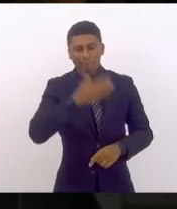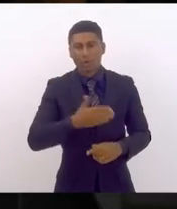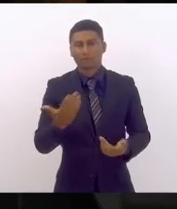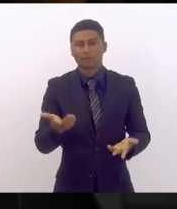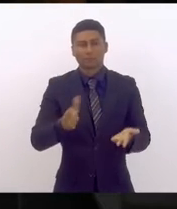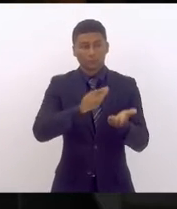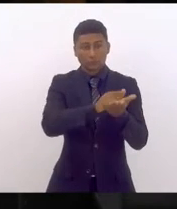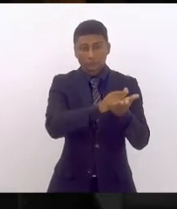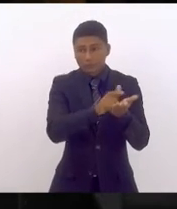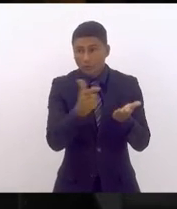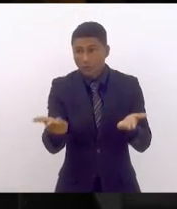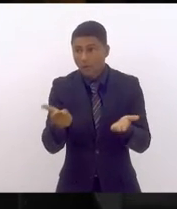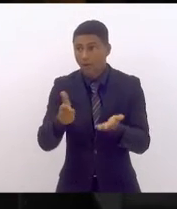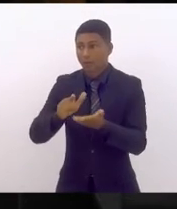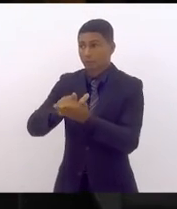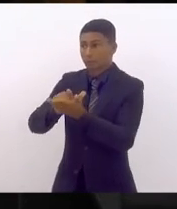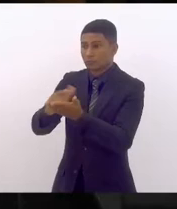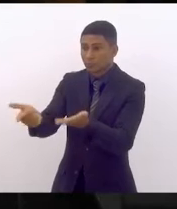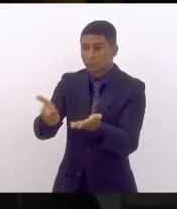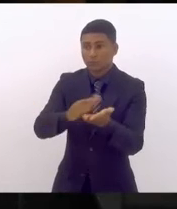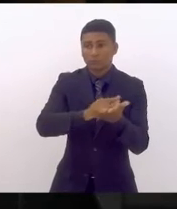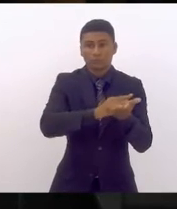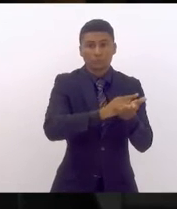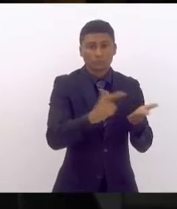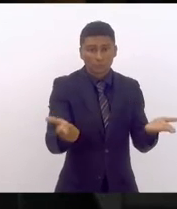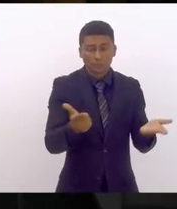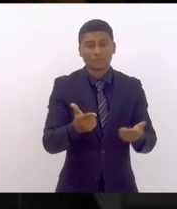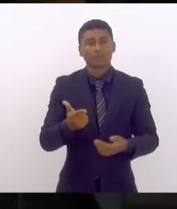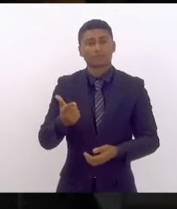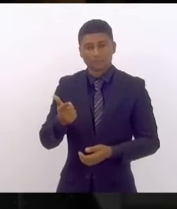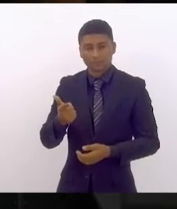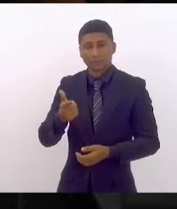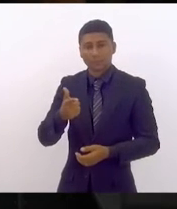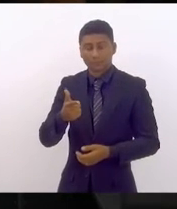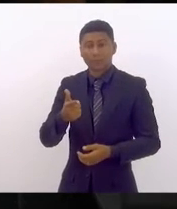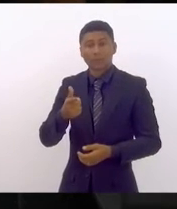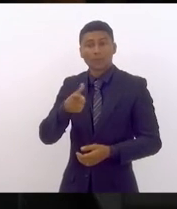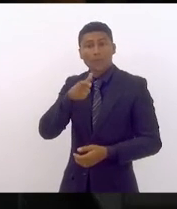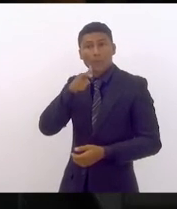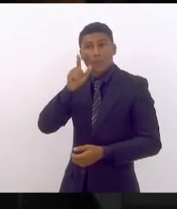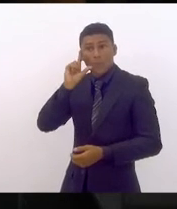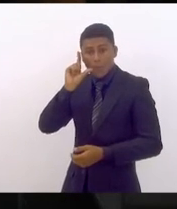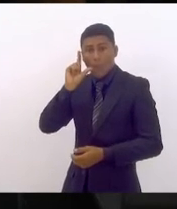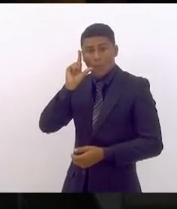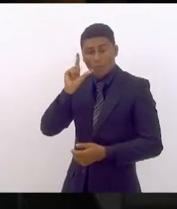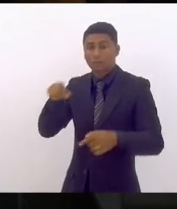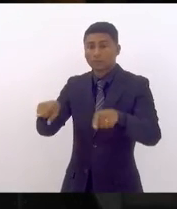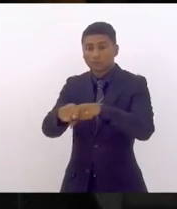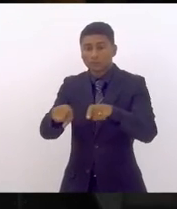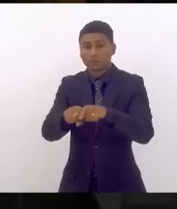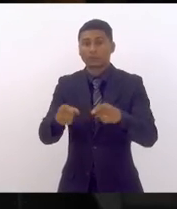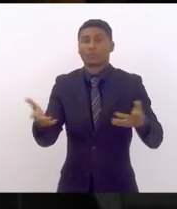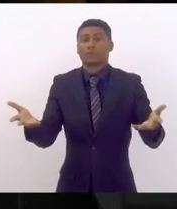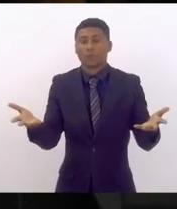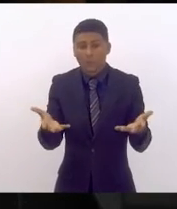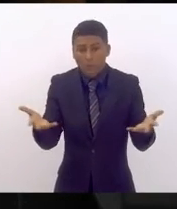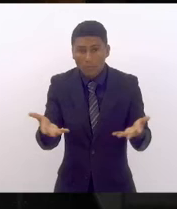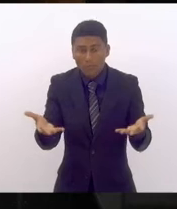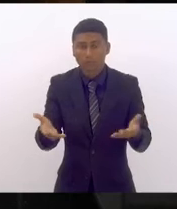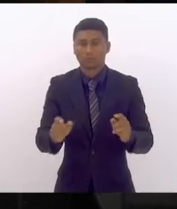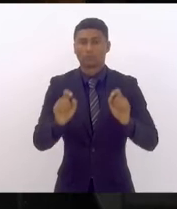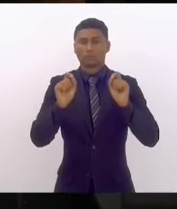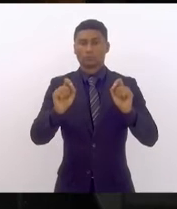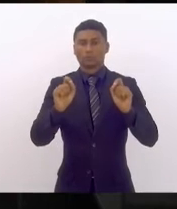jornais das últimas 24 horas sobre o signo da falta de